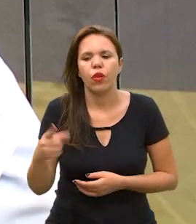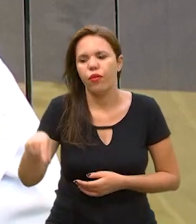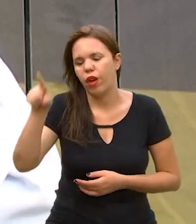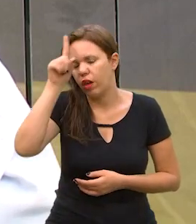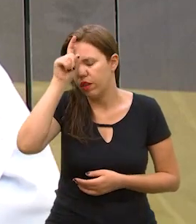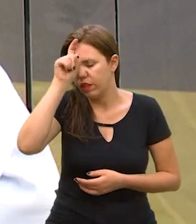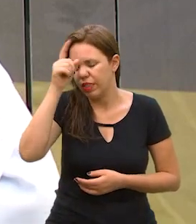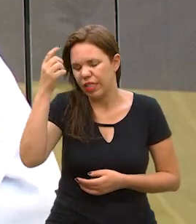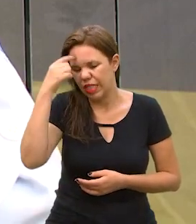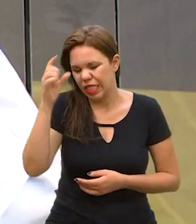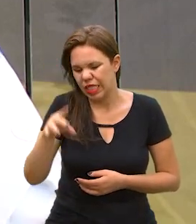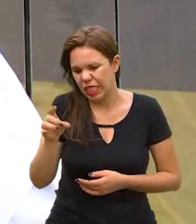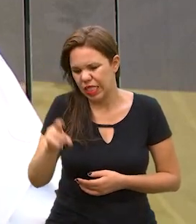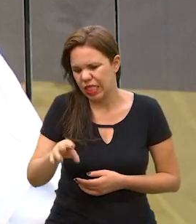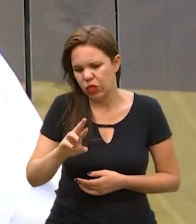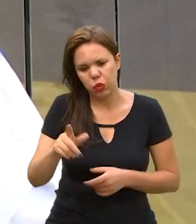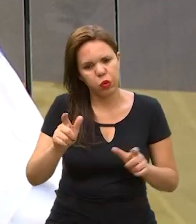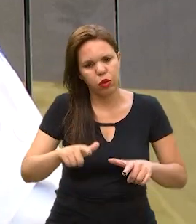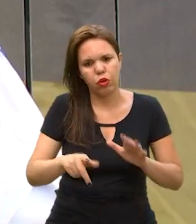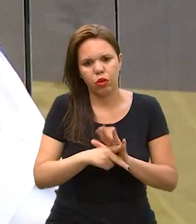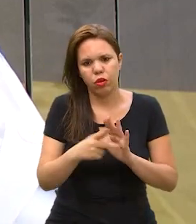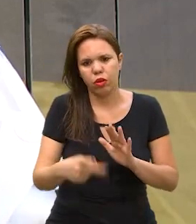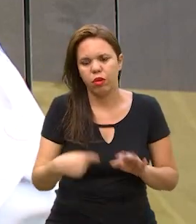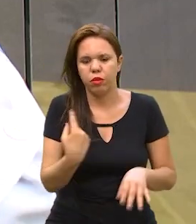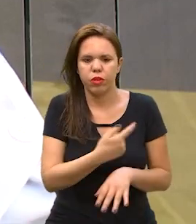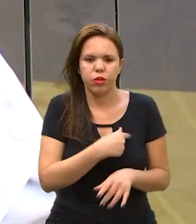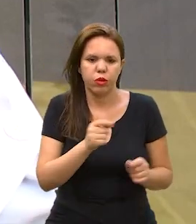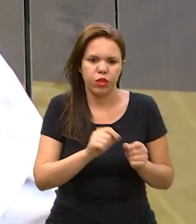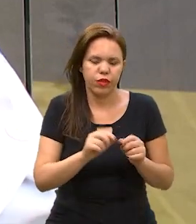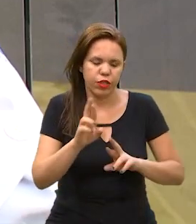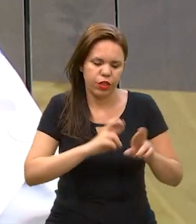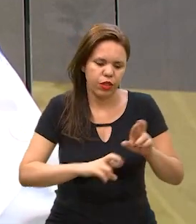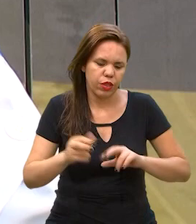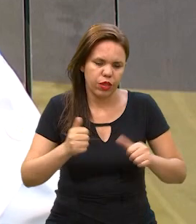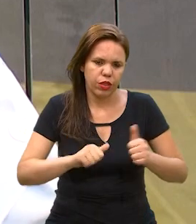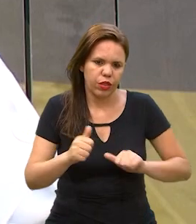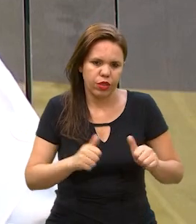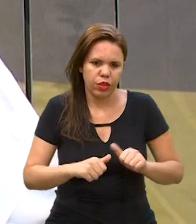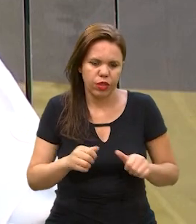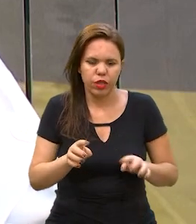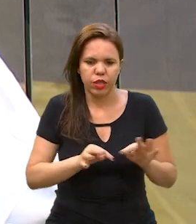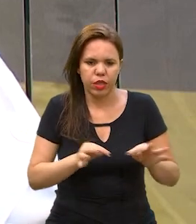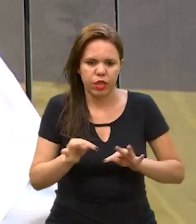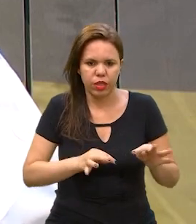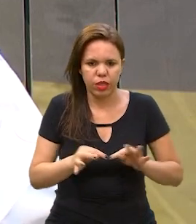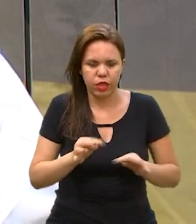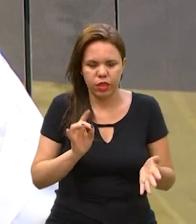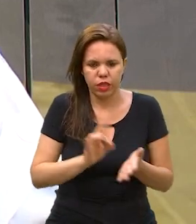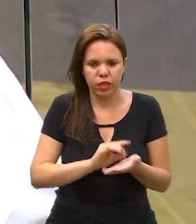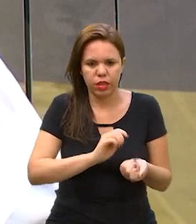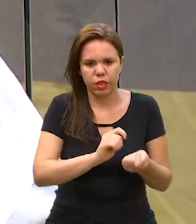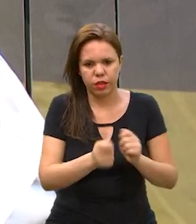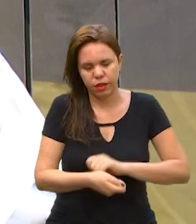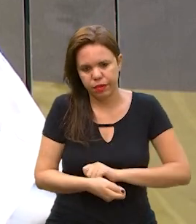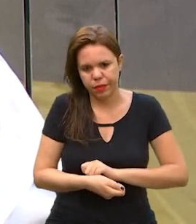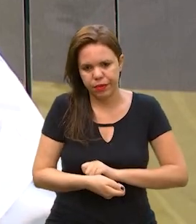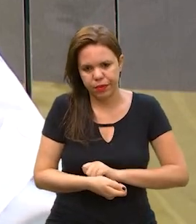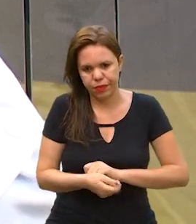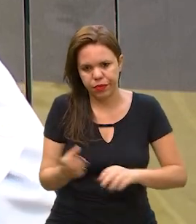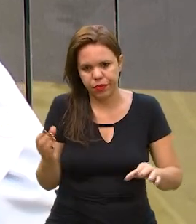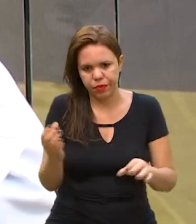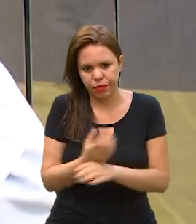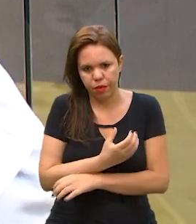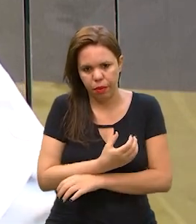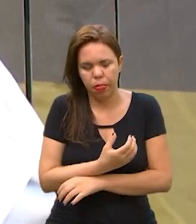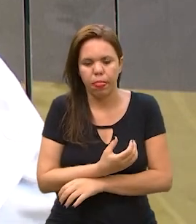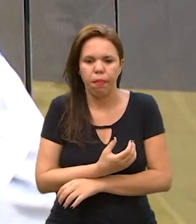pronto-socorro com a dor de cabeça, que não é o local para a gente poder fazer, né, essa prevenção de forma adequada, fazer um exame mais completo,